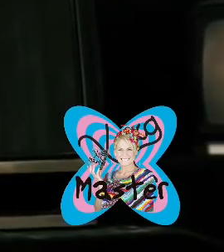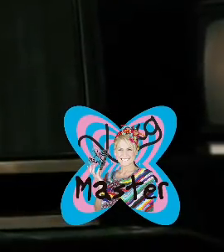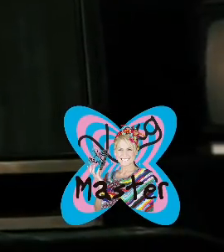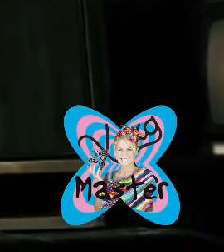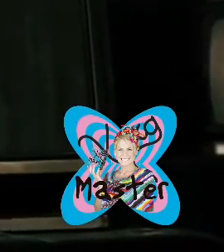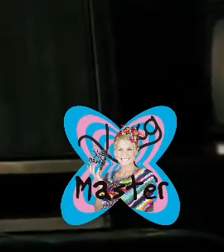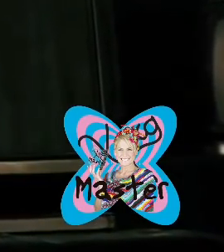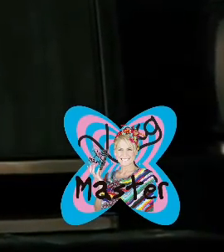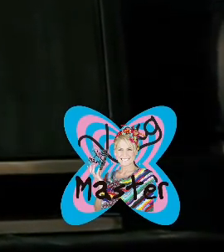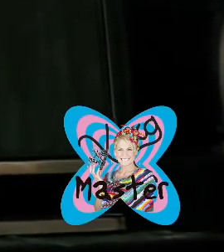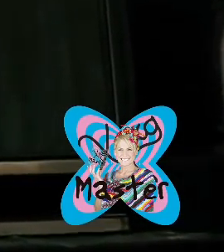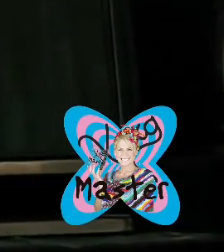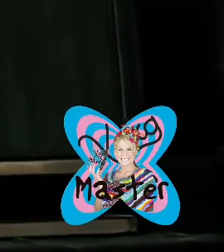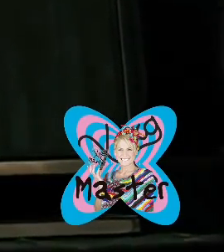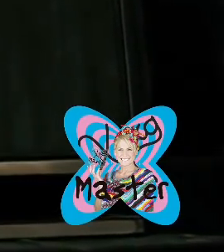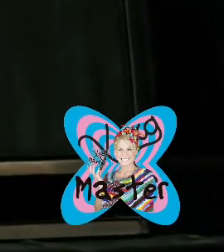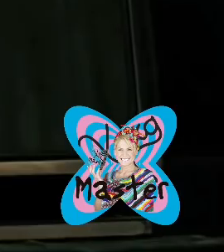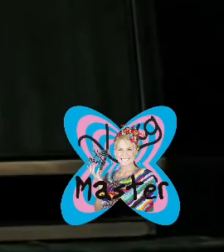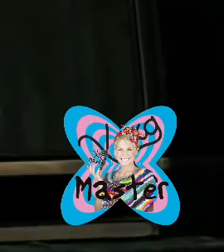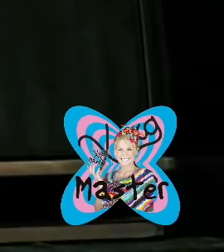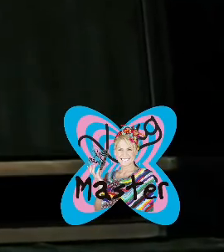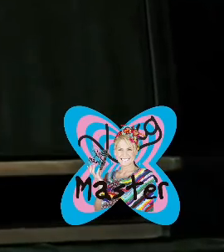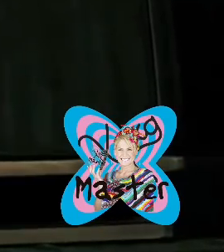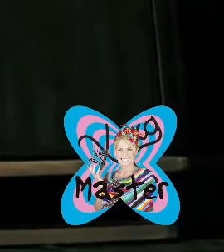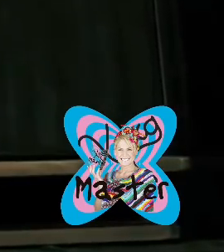imagem saborosas e